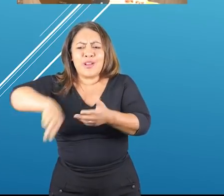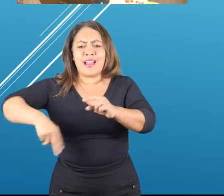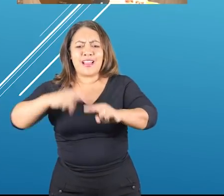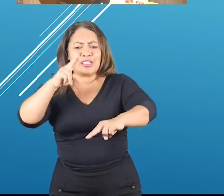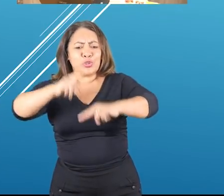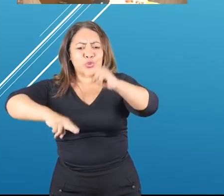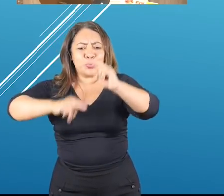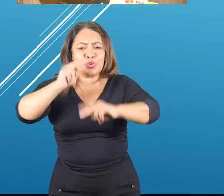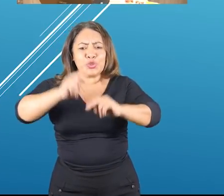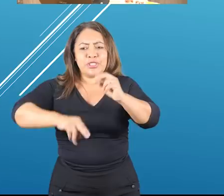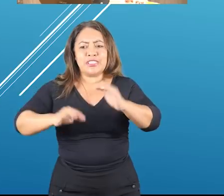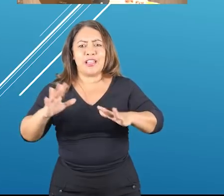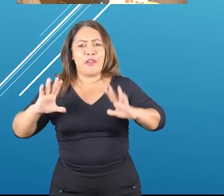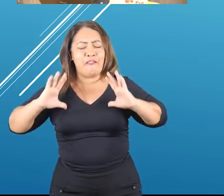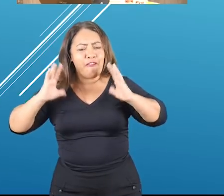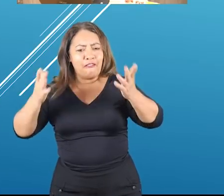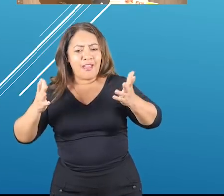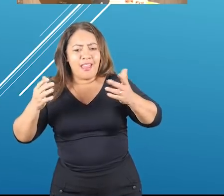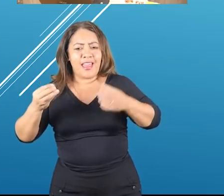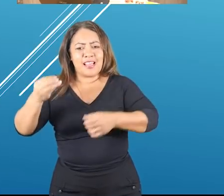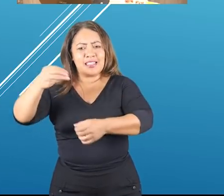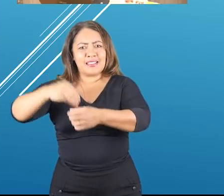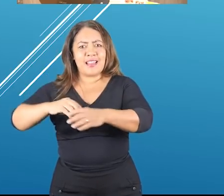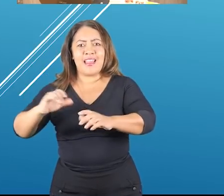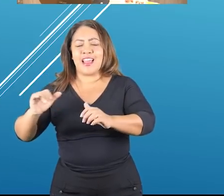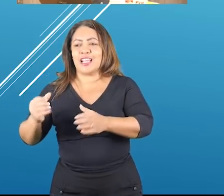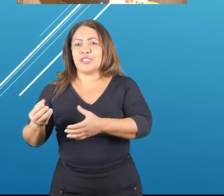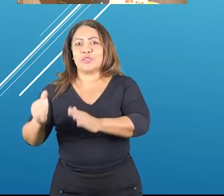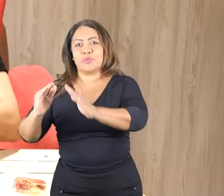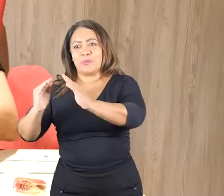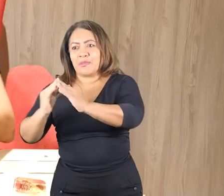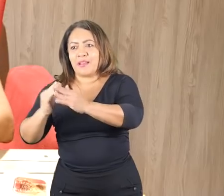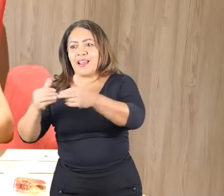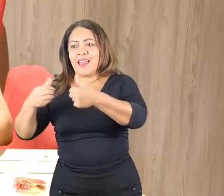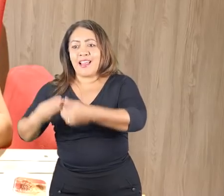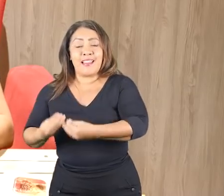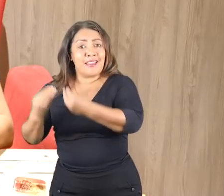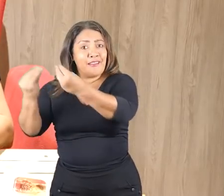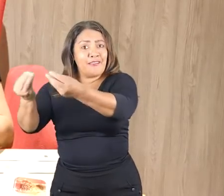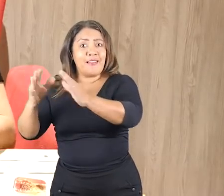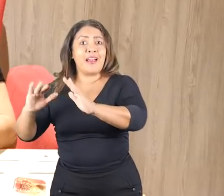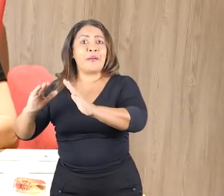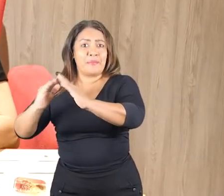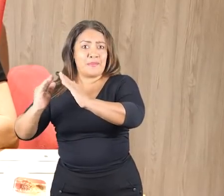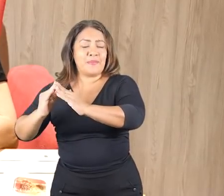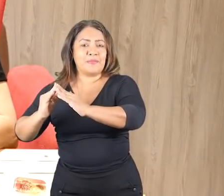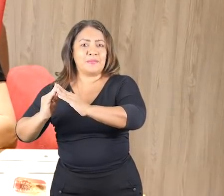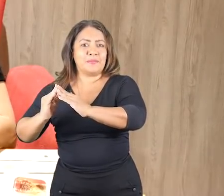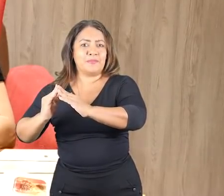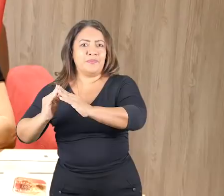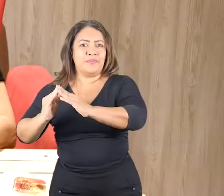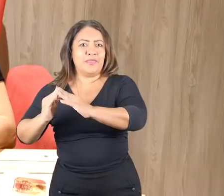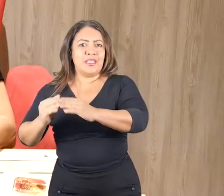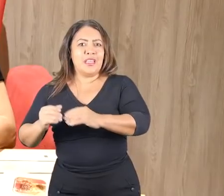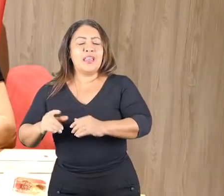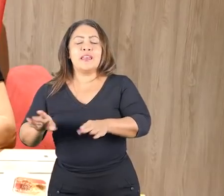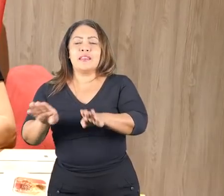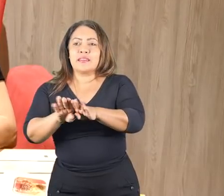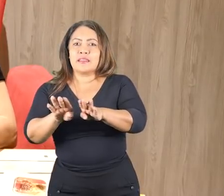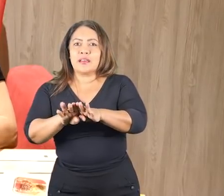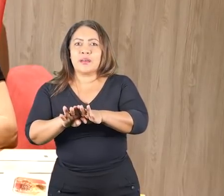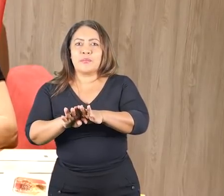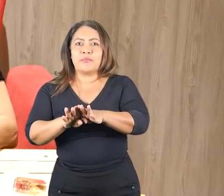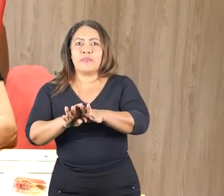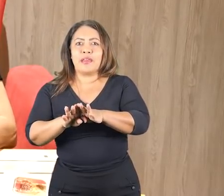que podemos organizar para manter esse contato com as crianças. Outra ideia interessante que podemos organizar